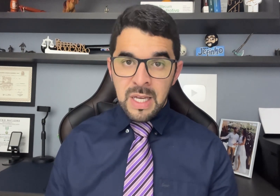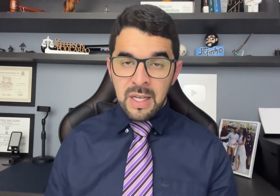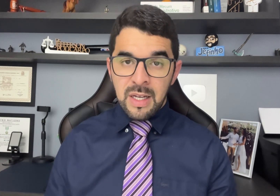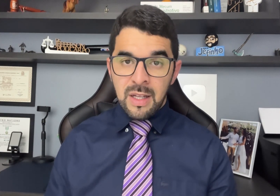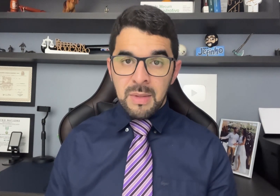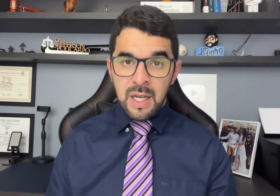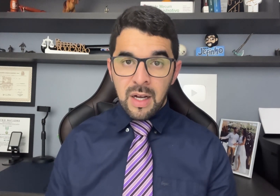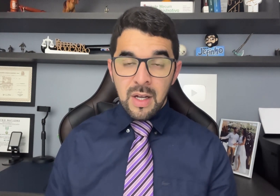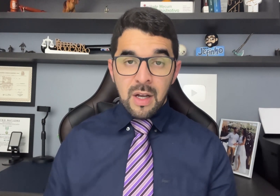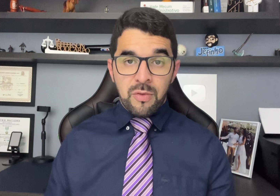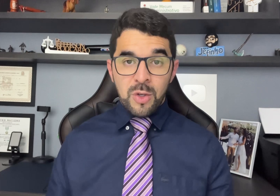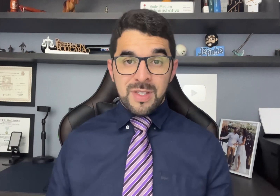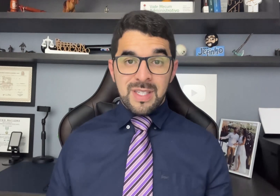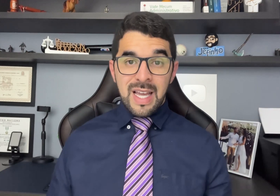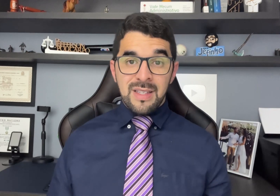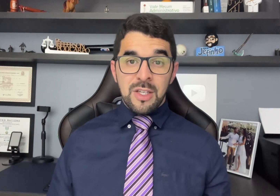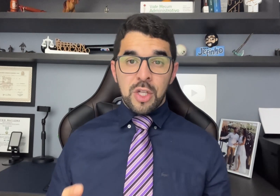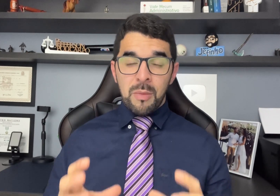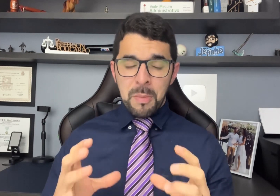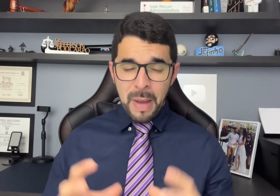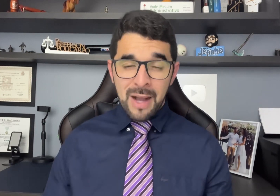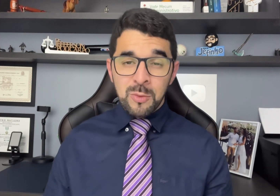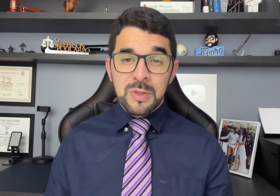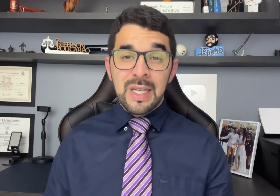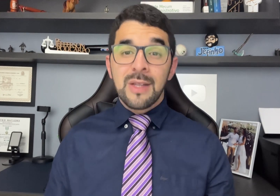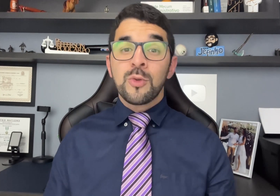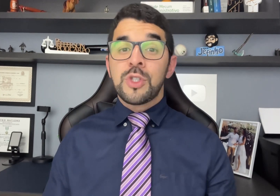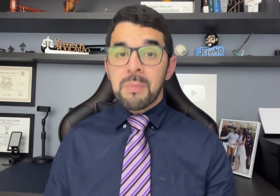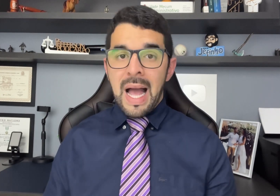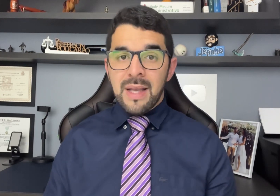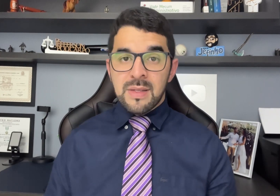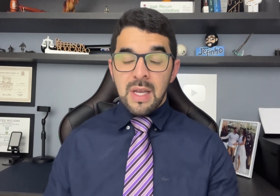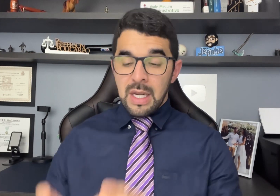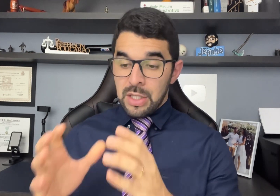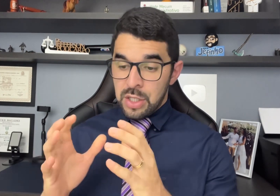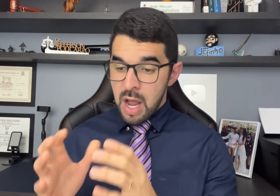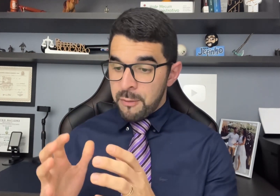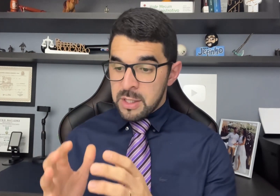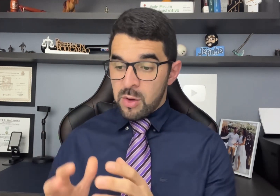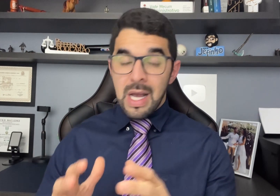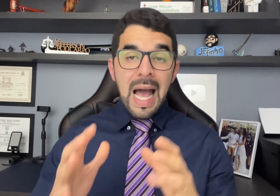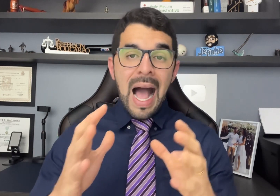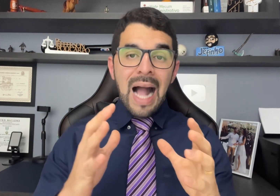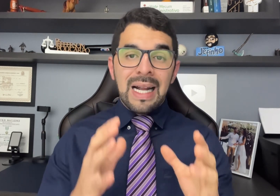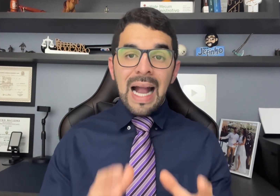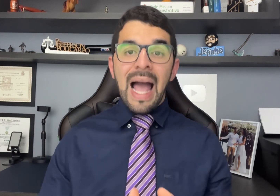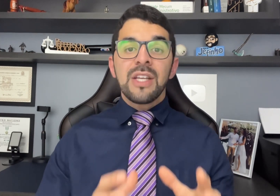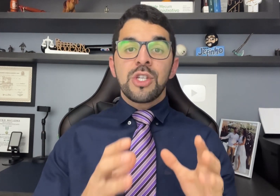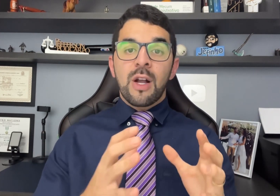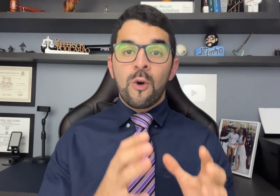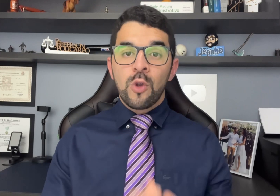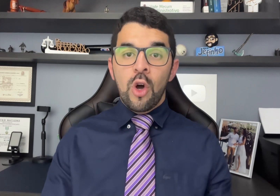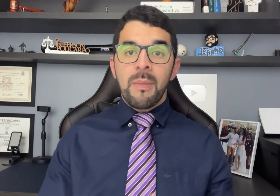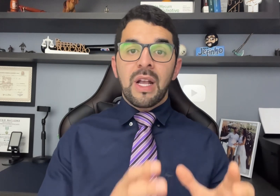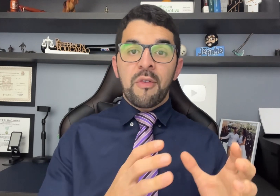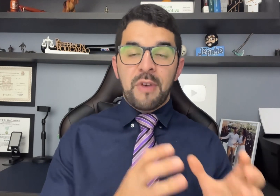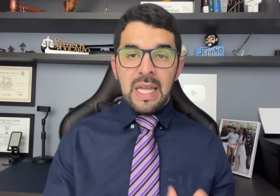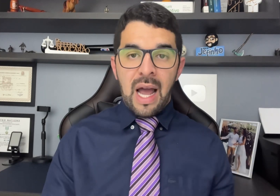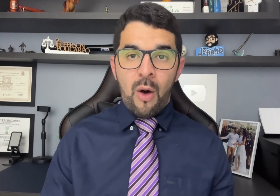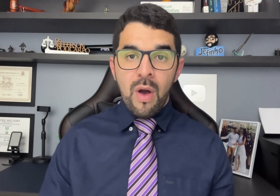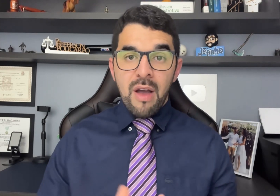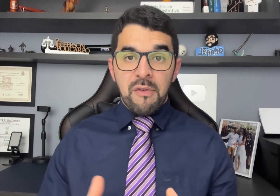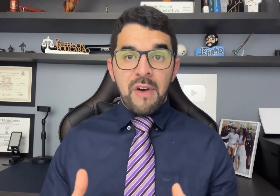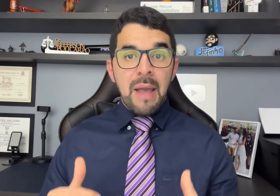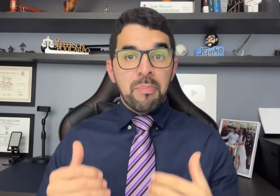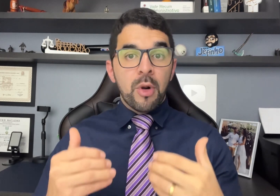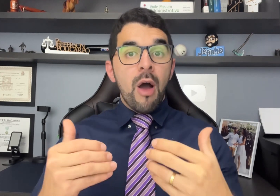bem, minha querida amiga, vocês estão me perguntando demais. Jefferson, a Caixa Econômica